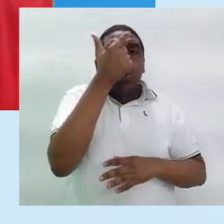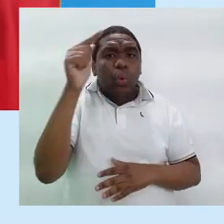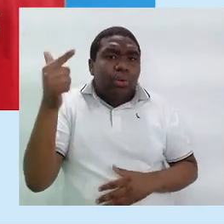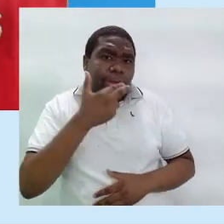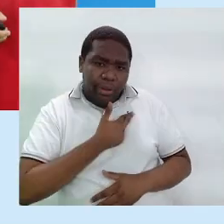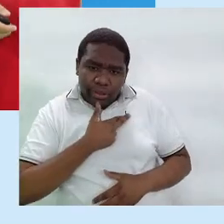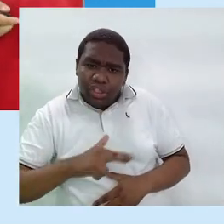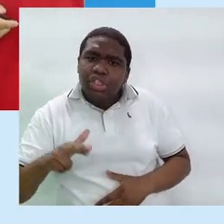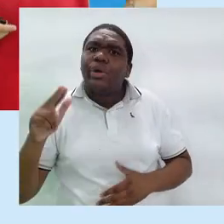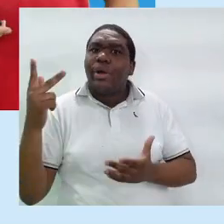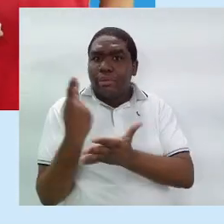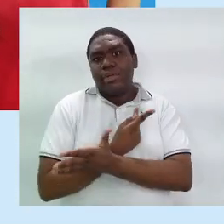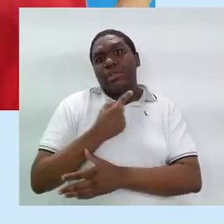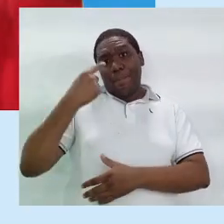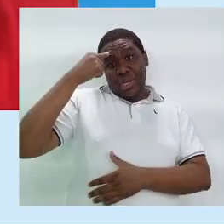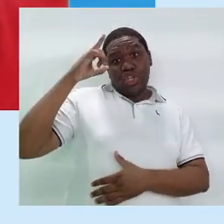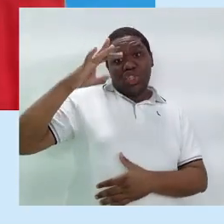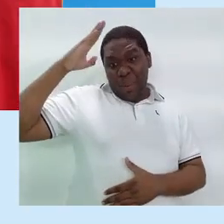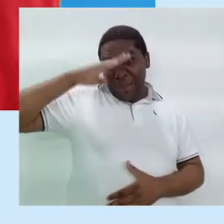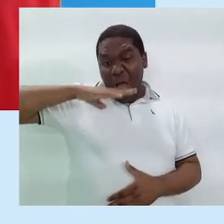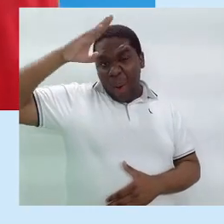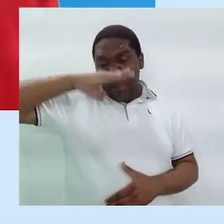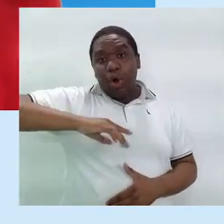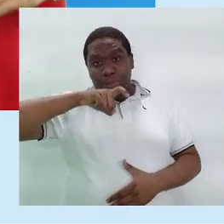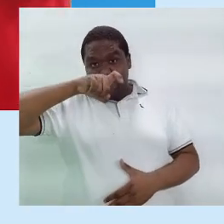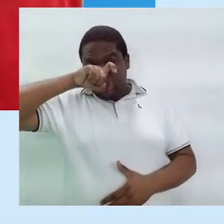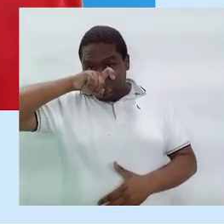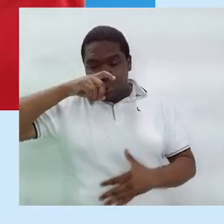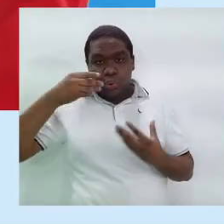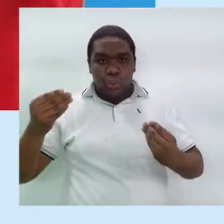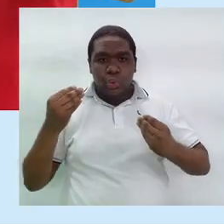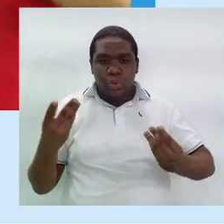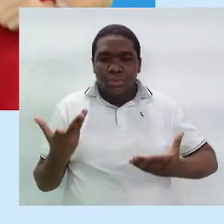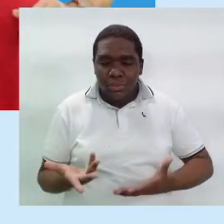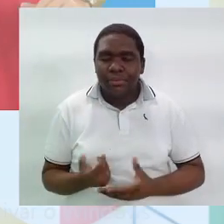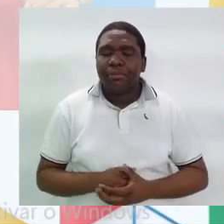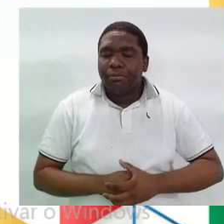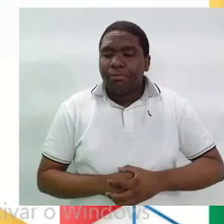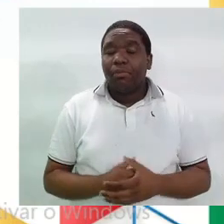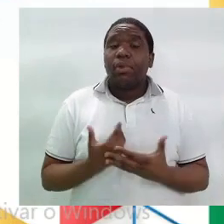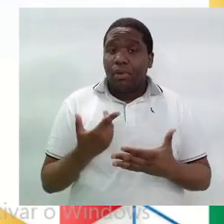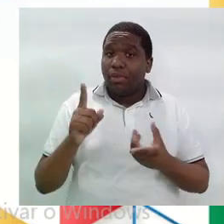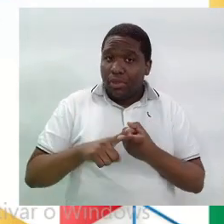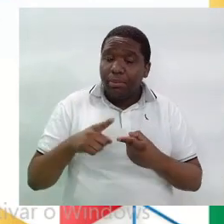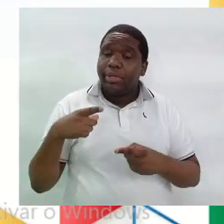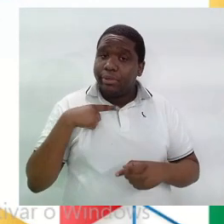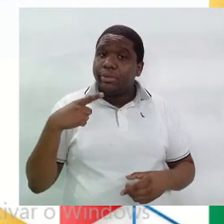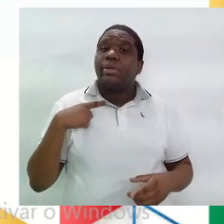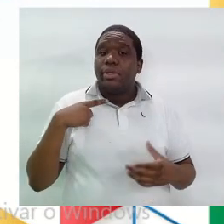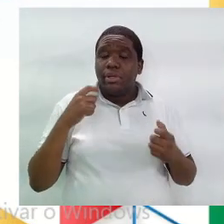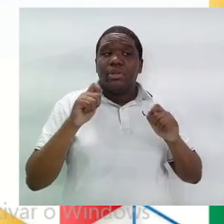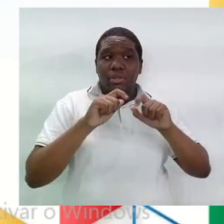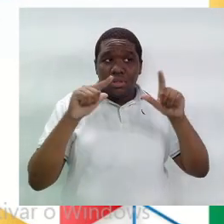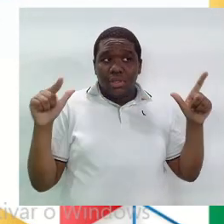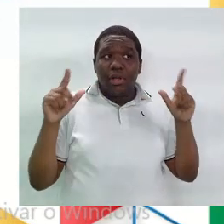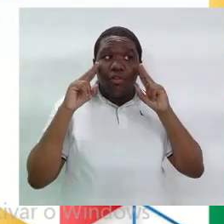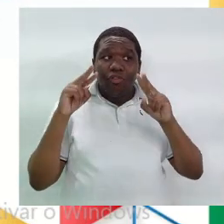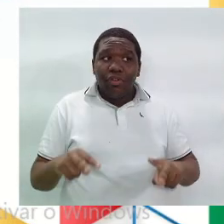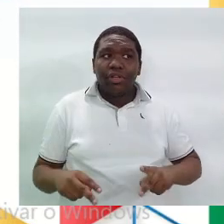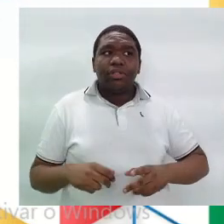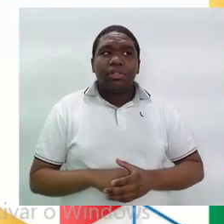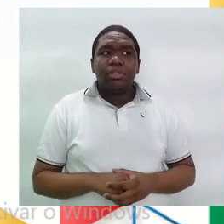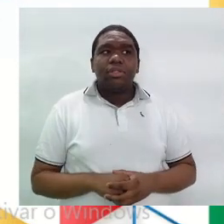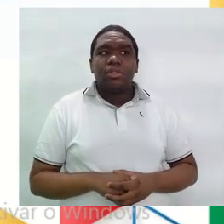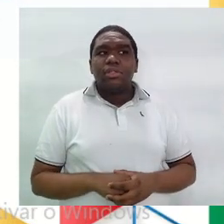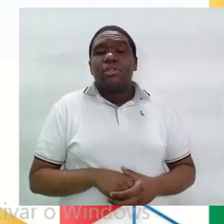tradições, carregam essa ideia. Vamos adiante. Na tela temos ainda, afinal, a bruxaria tinha